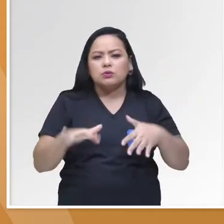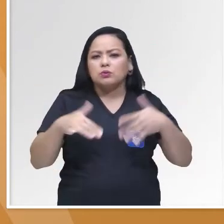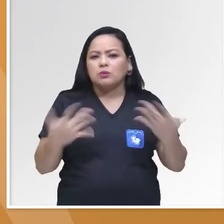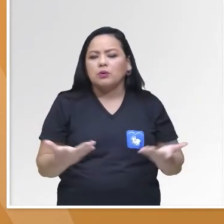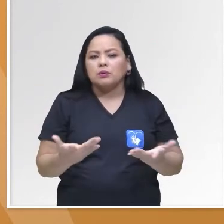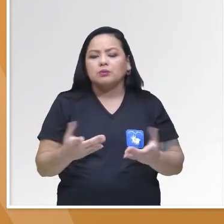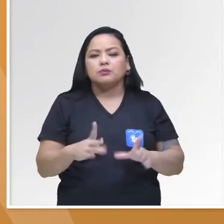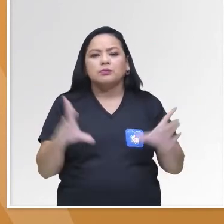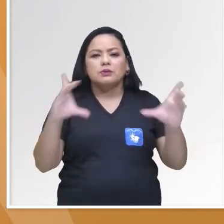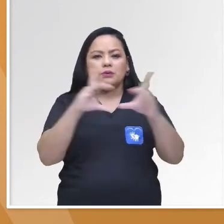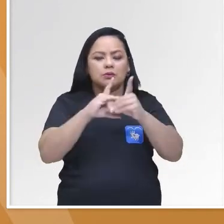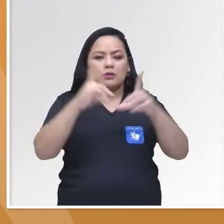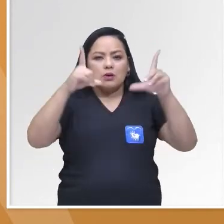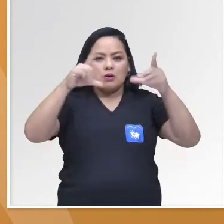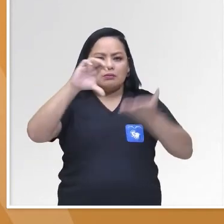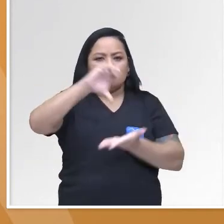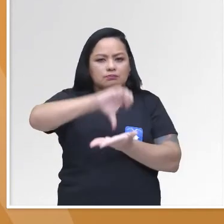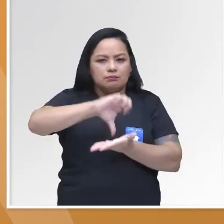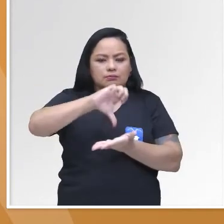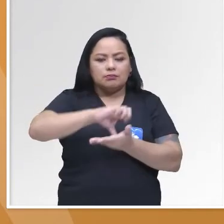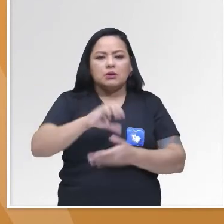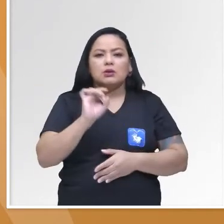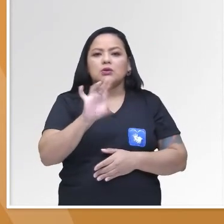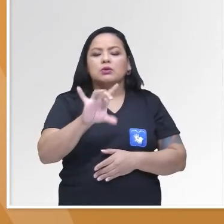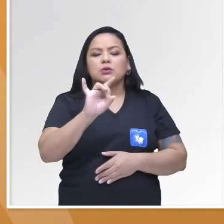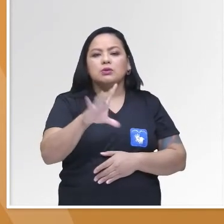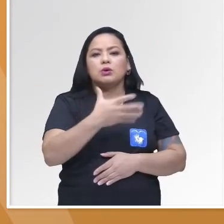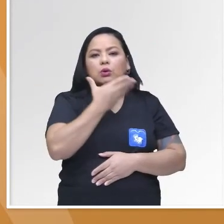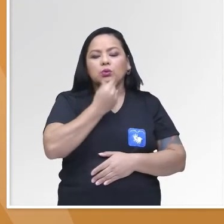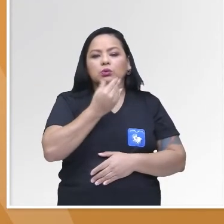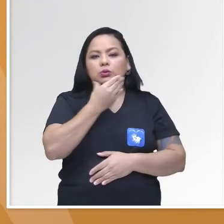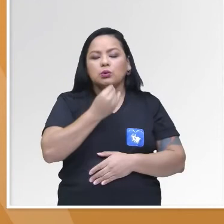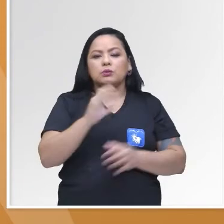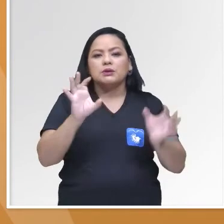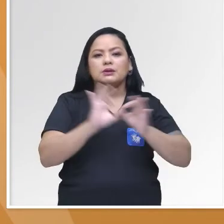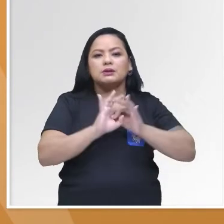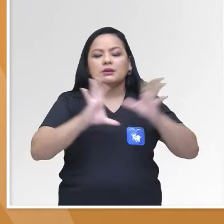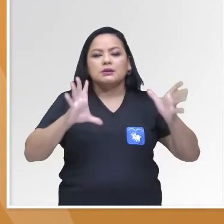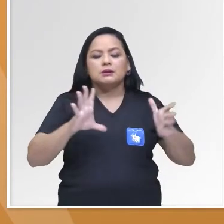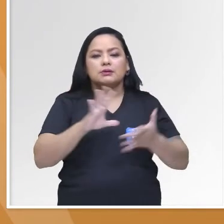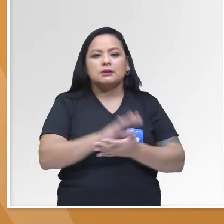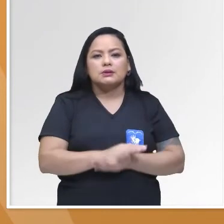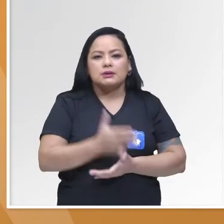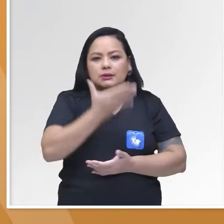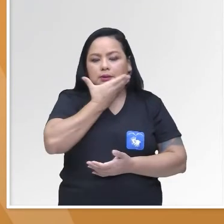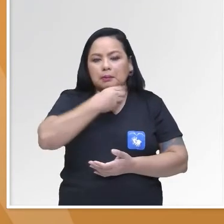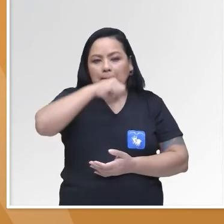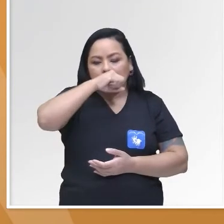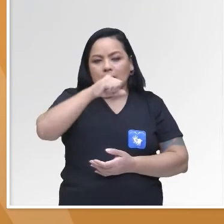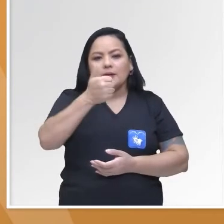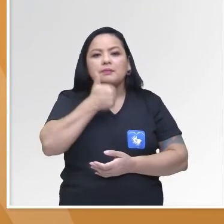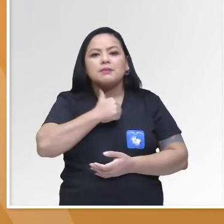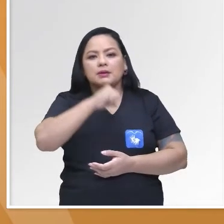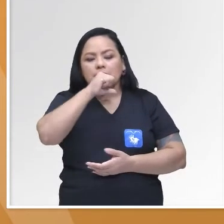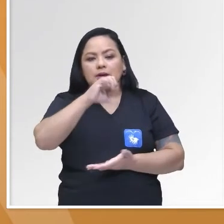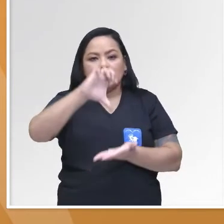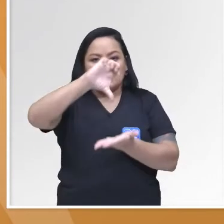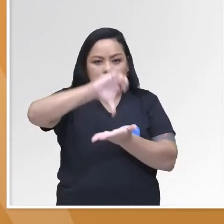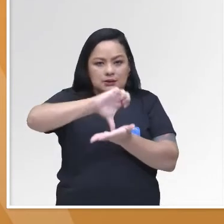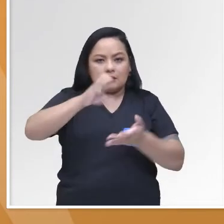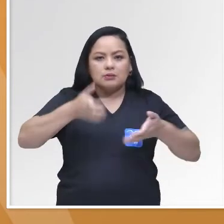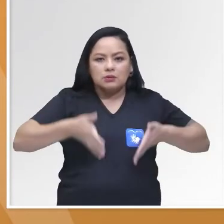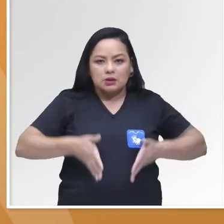na democracia ateniense, somente os homens livres, de pai e mãe